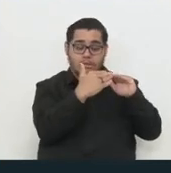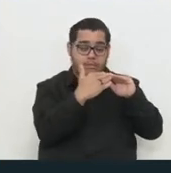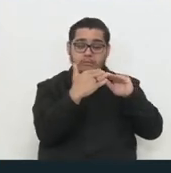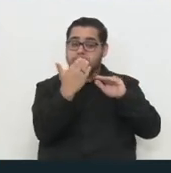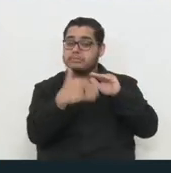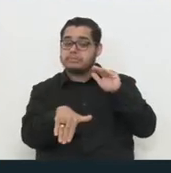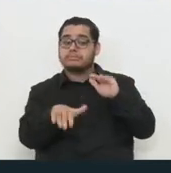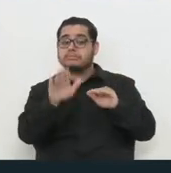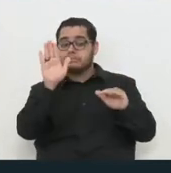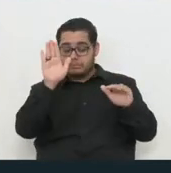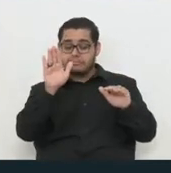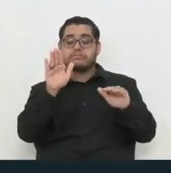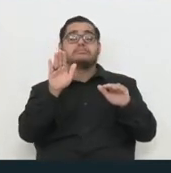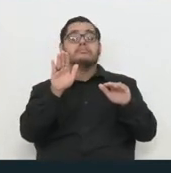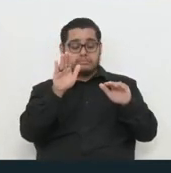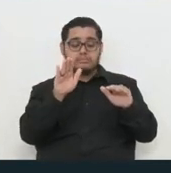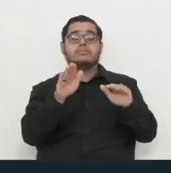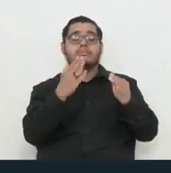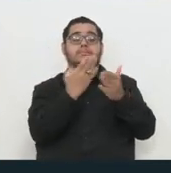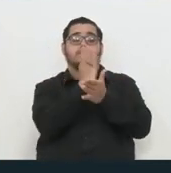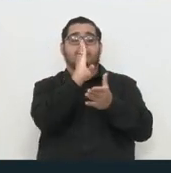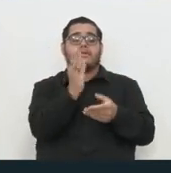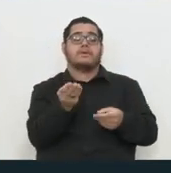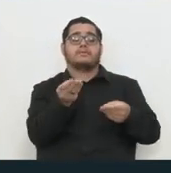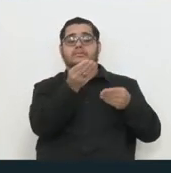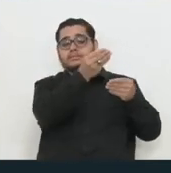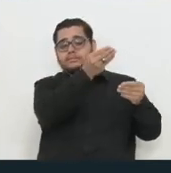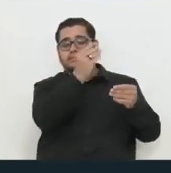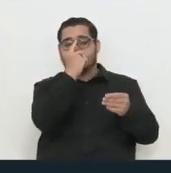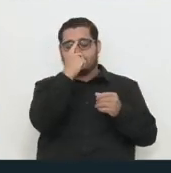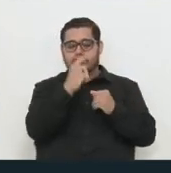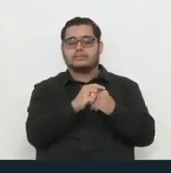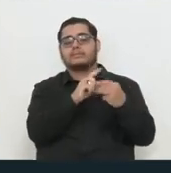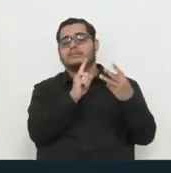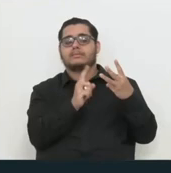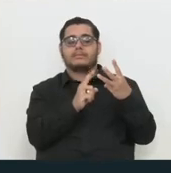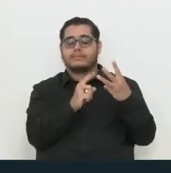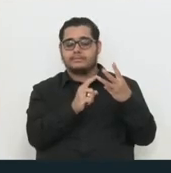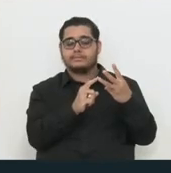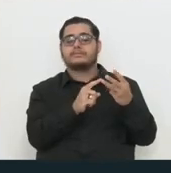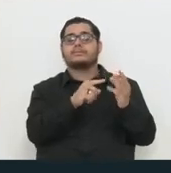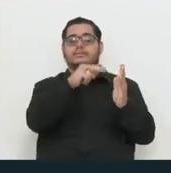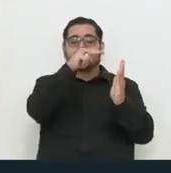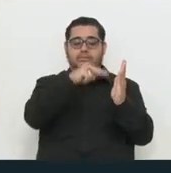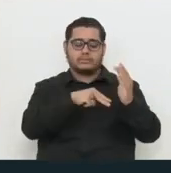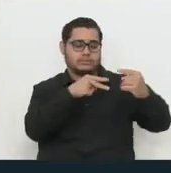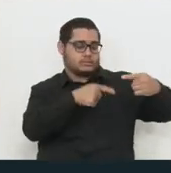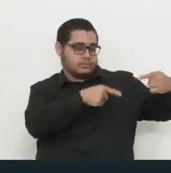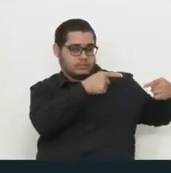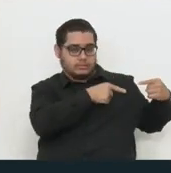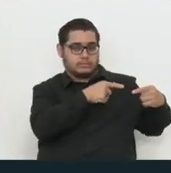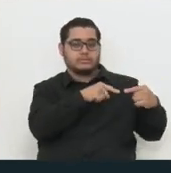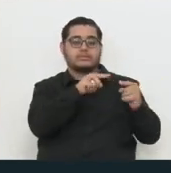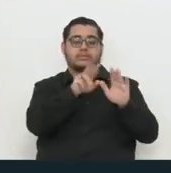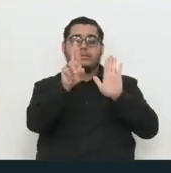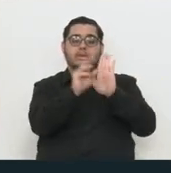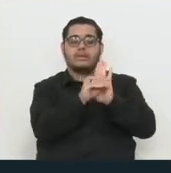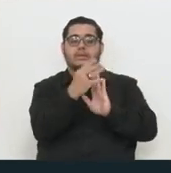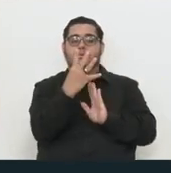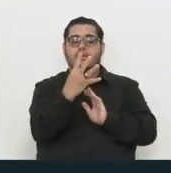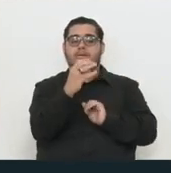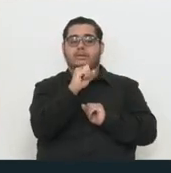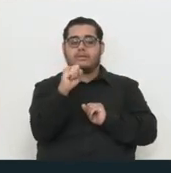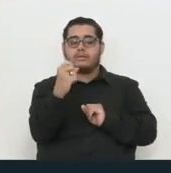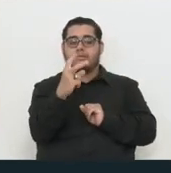manifestem encerrado a votação aprovado caninse 3 leituras 438 2023 informações